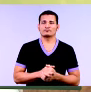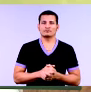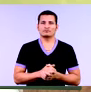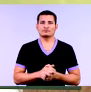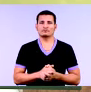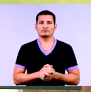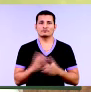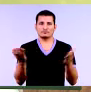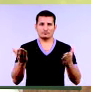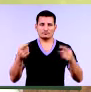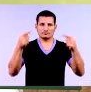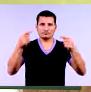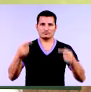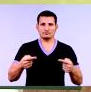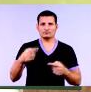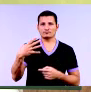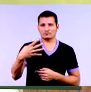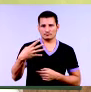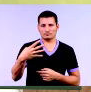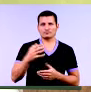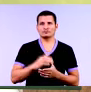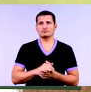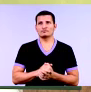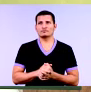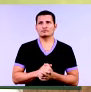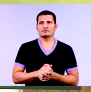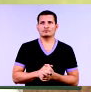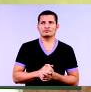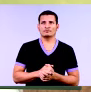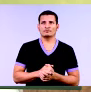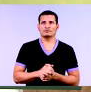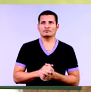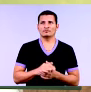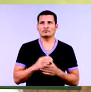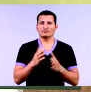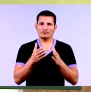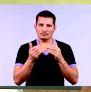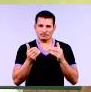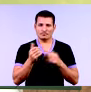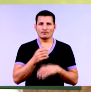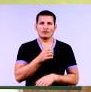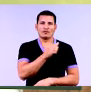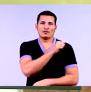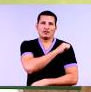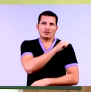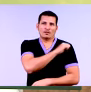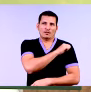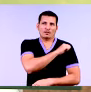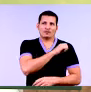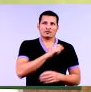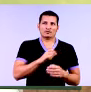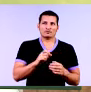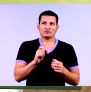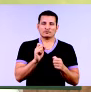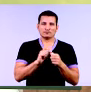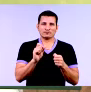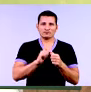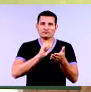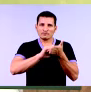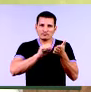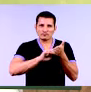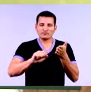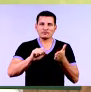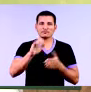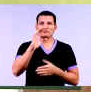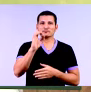questão 4, que vai falar justamente, foi solicitado para os alunos escrever um código em